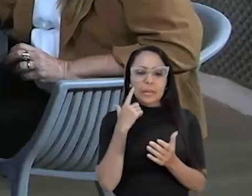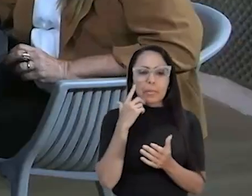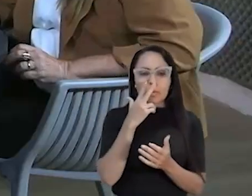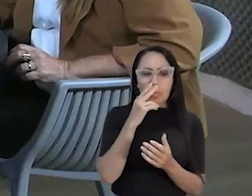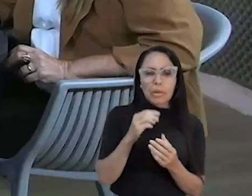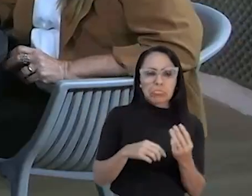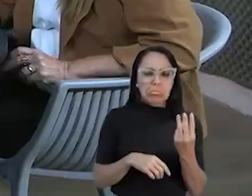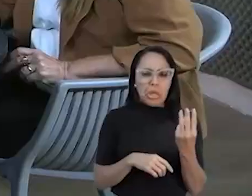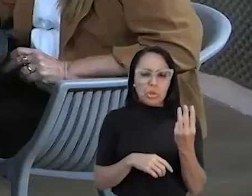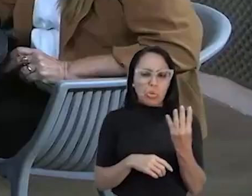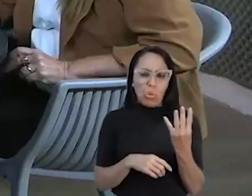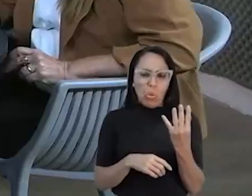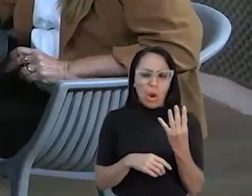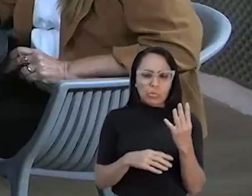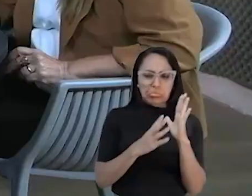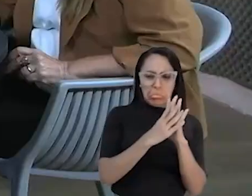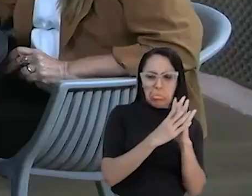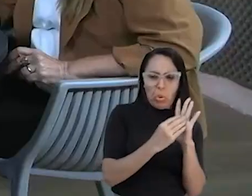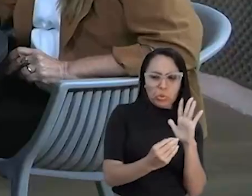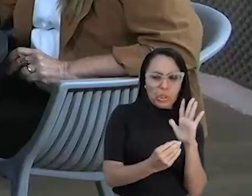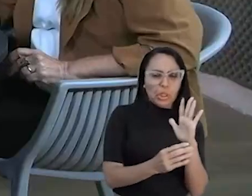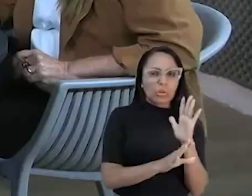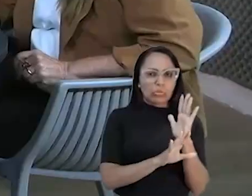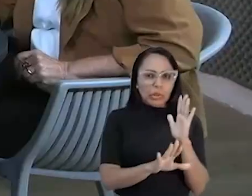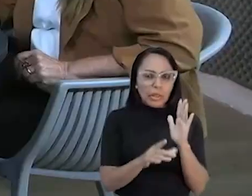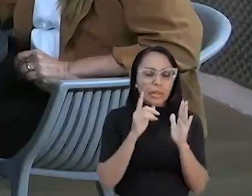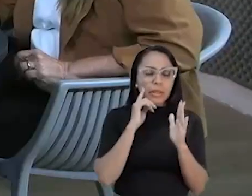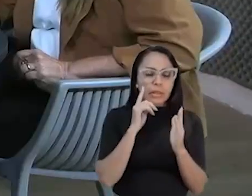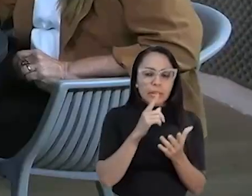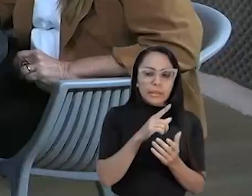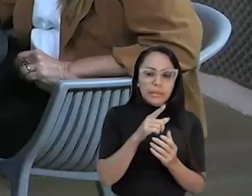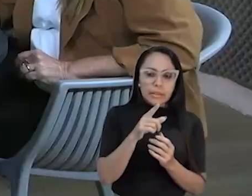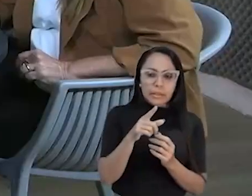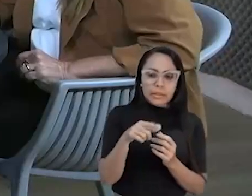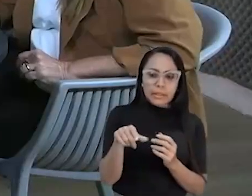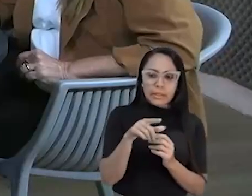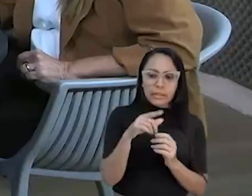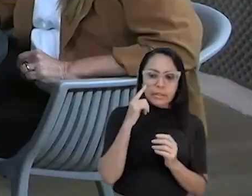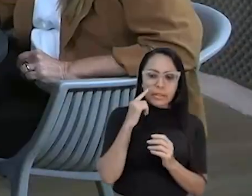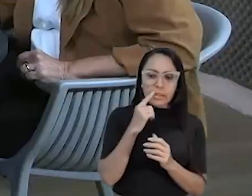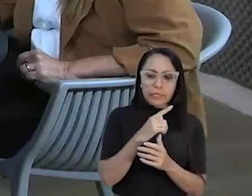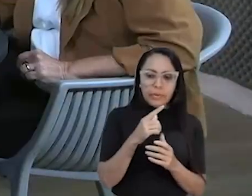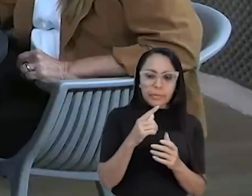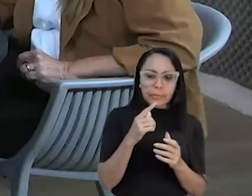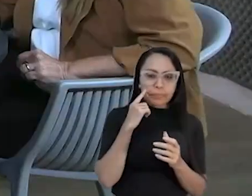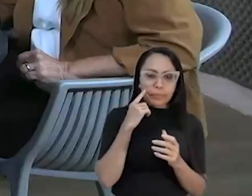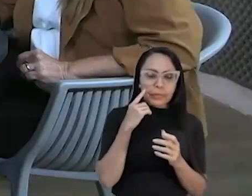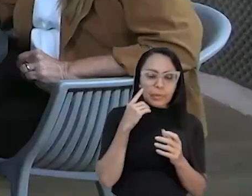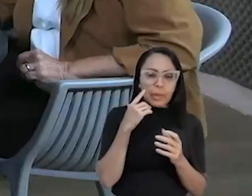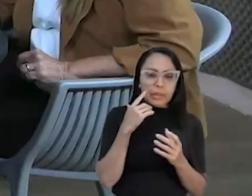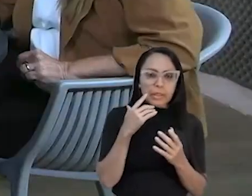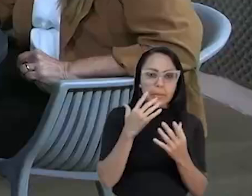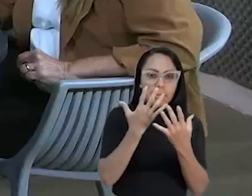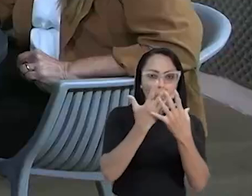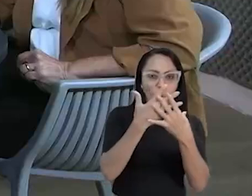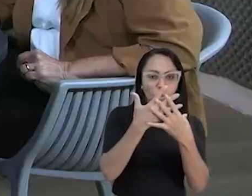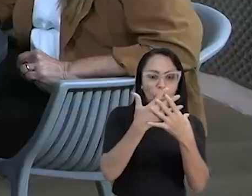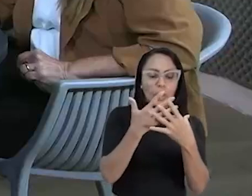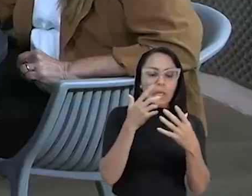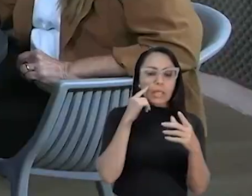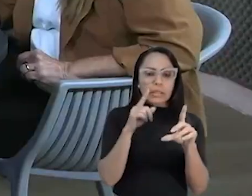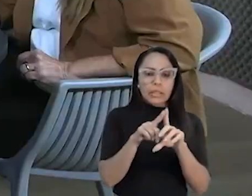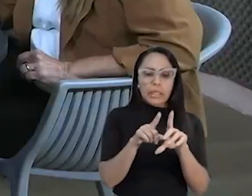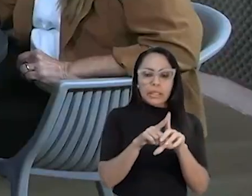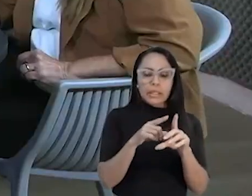uns 3 ou 4 modelos que ele... É o que a gente chama de módulo sem encaixe, né? Porque aí tem várias formas de